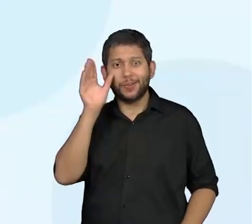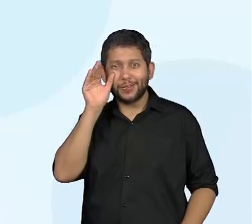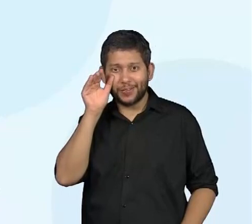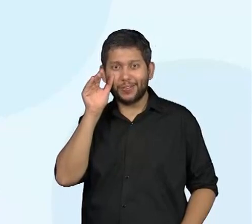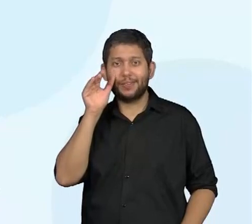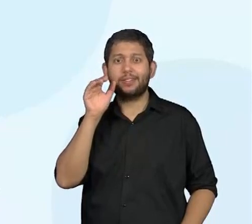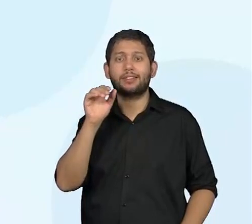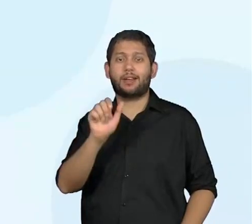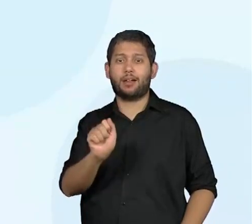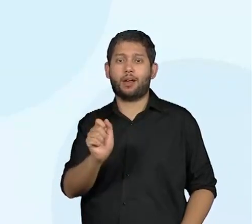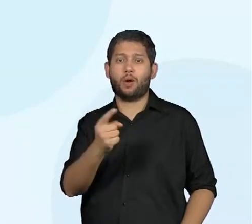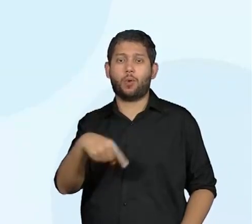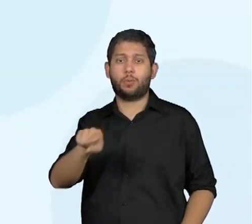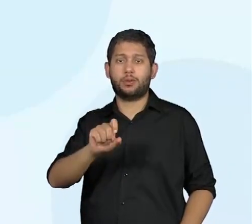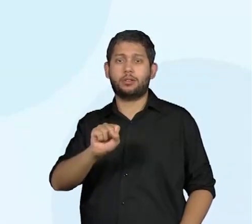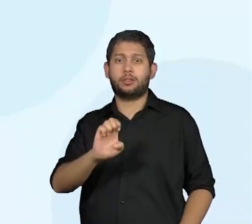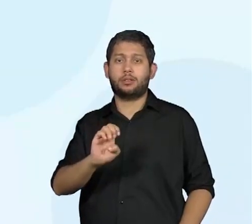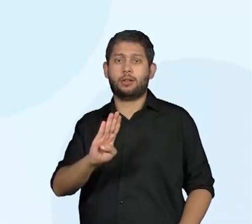fizeram a atividade.